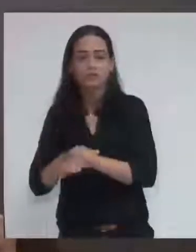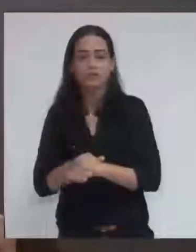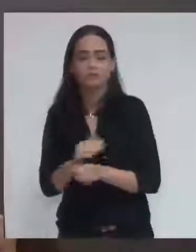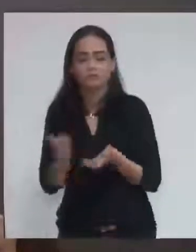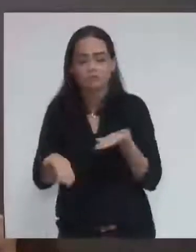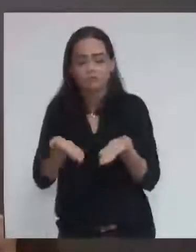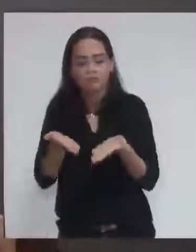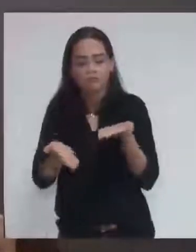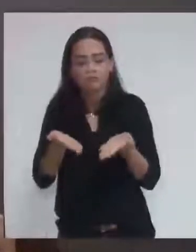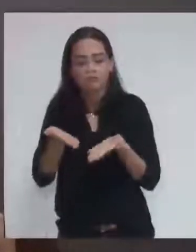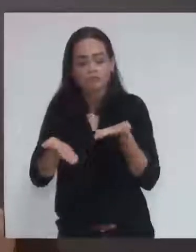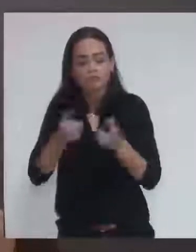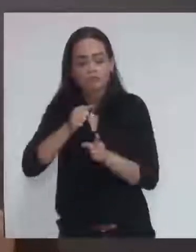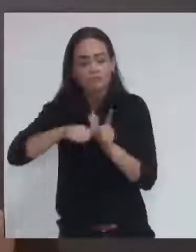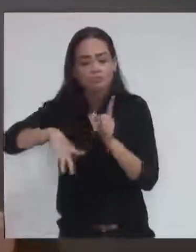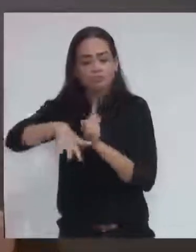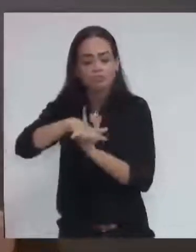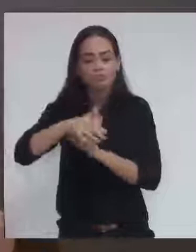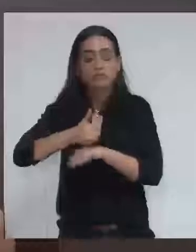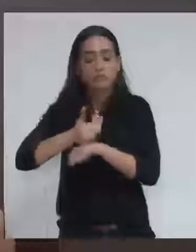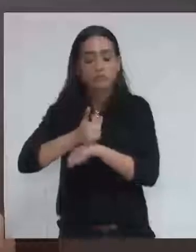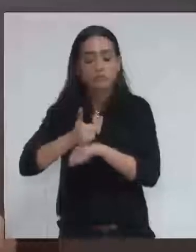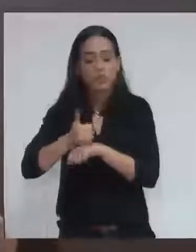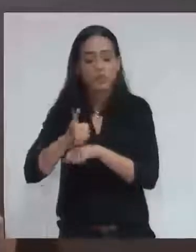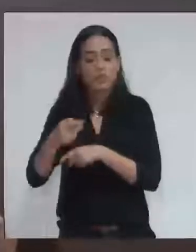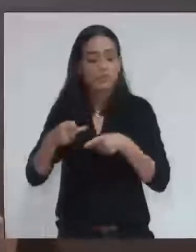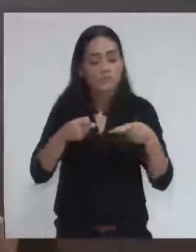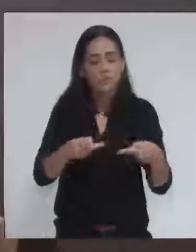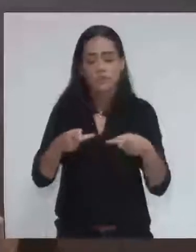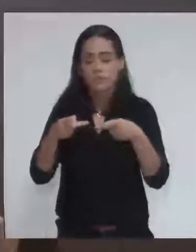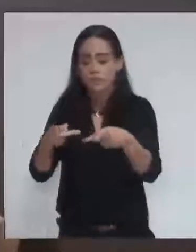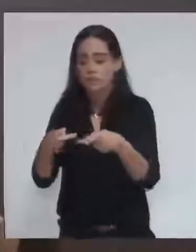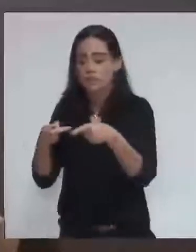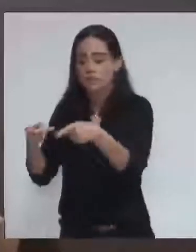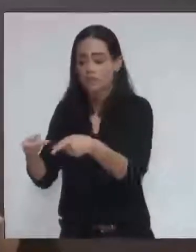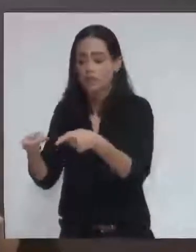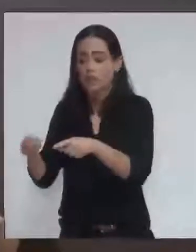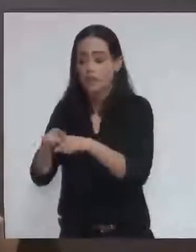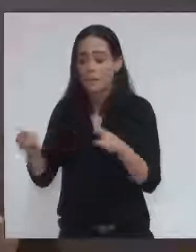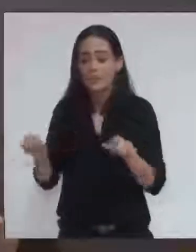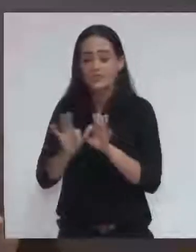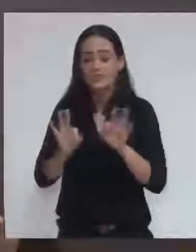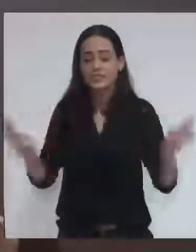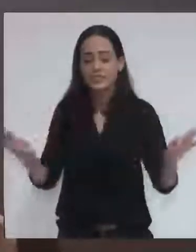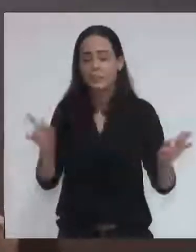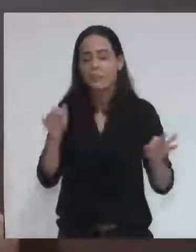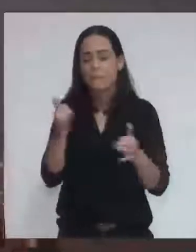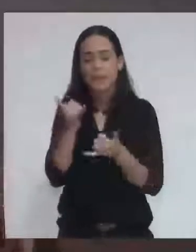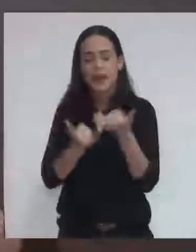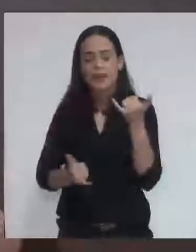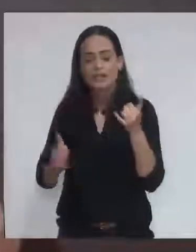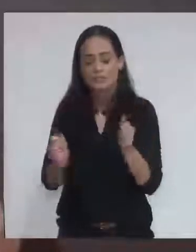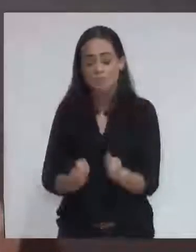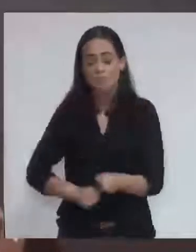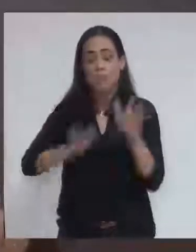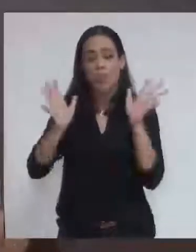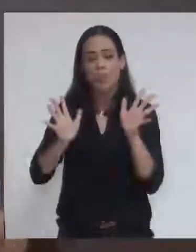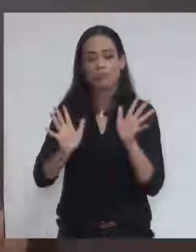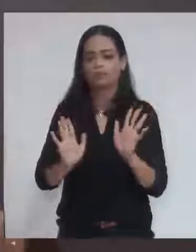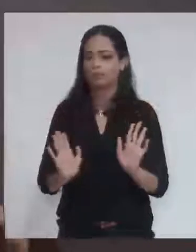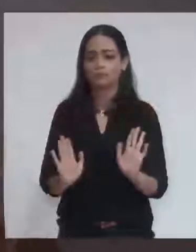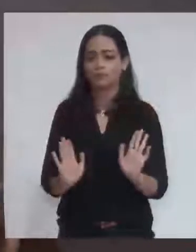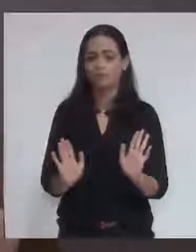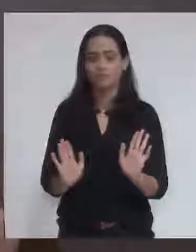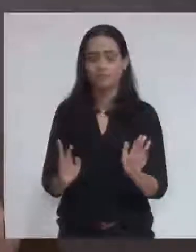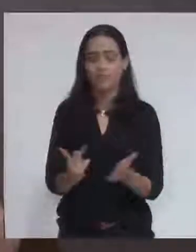sociais fazem as visitas para tentar ajudar, mas não é simples assim, uma mágica, né? Apertei um botão e resolvi o problema da